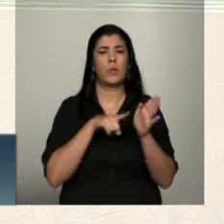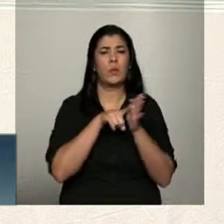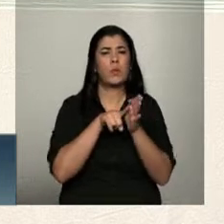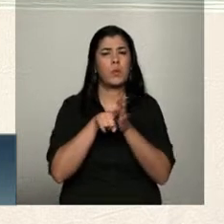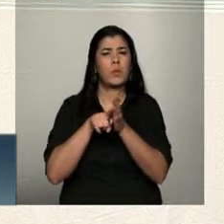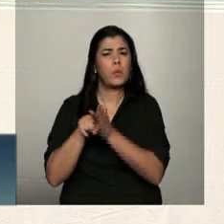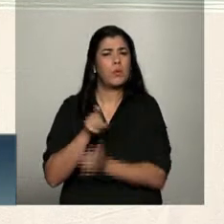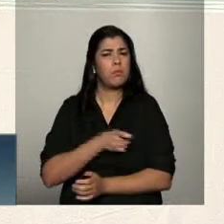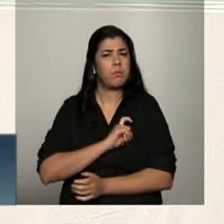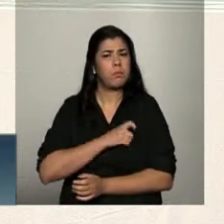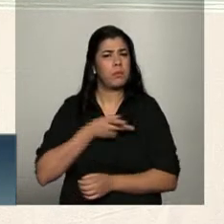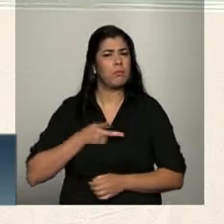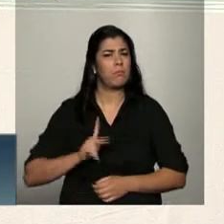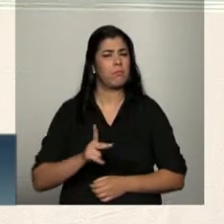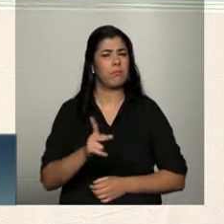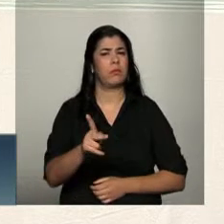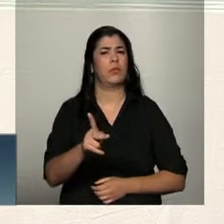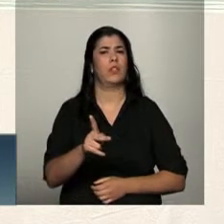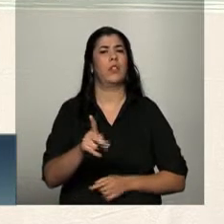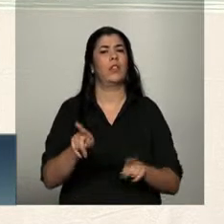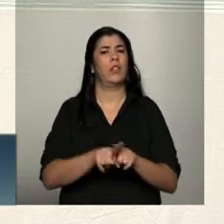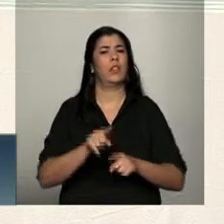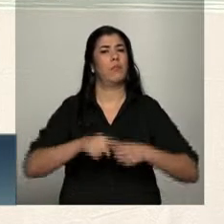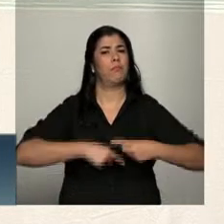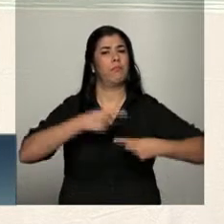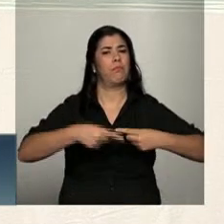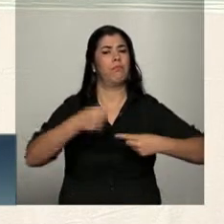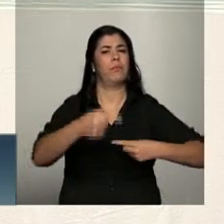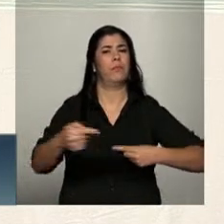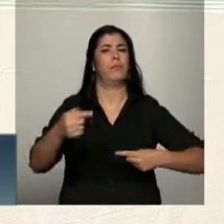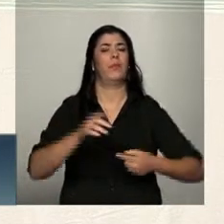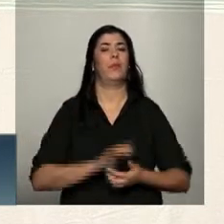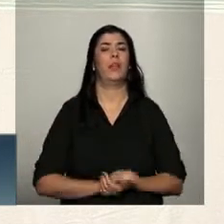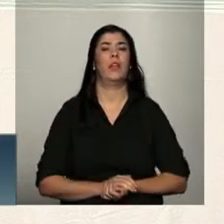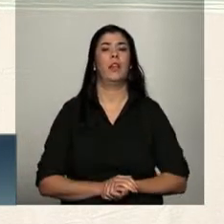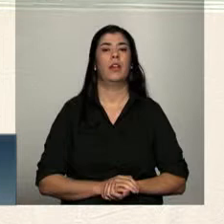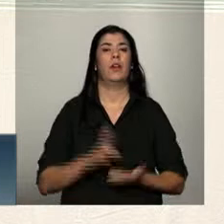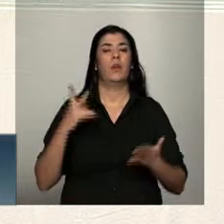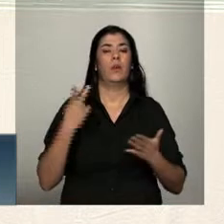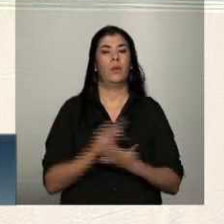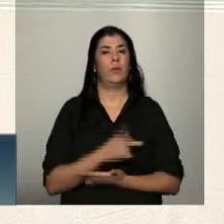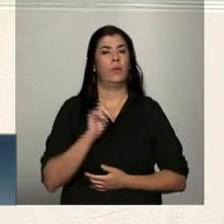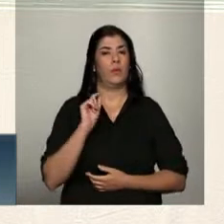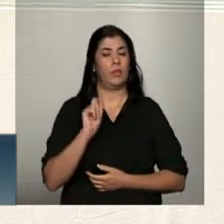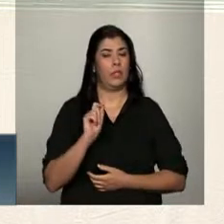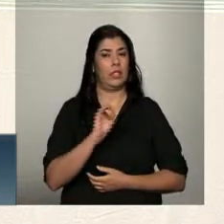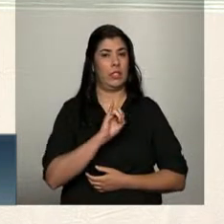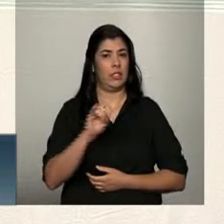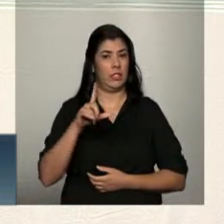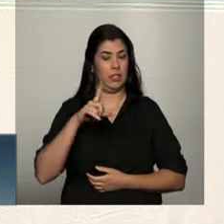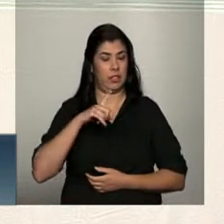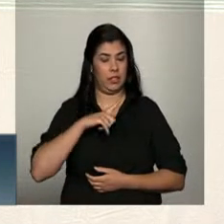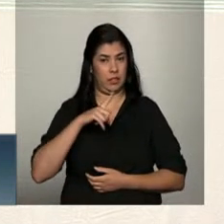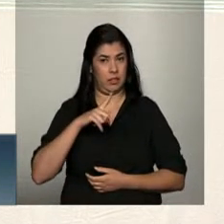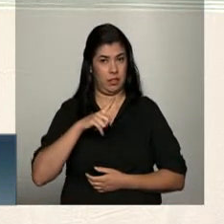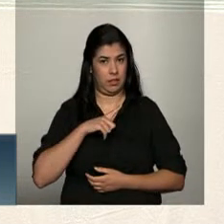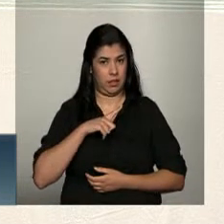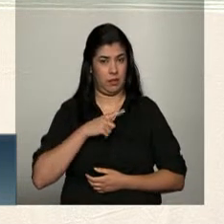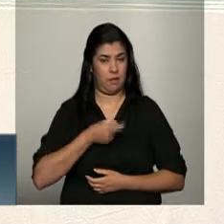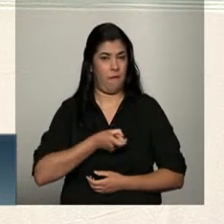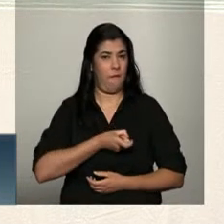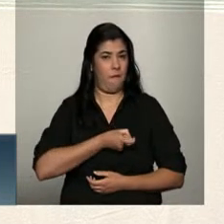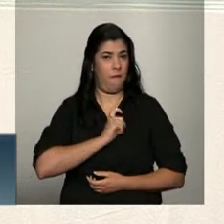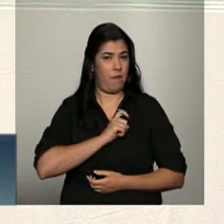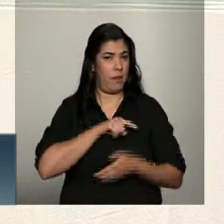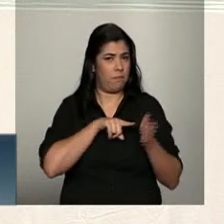a inspeção periódica. O fato de ter inspeção periódica